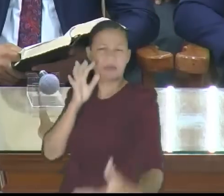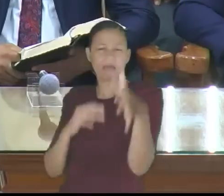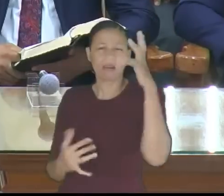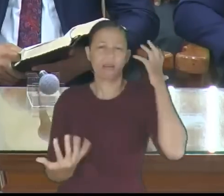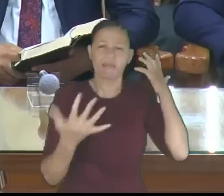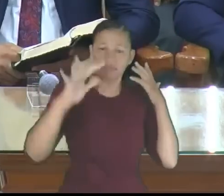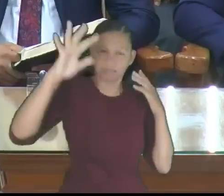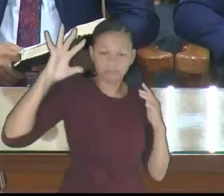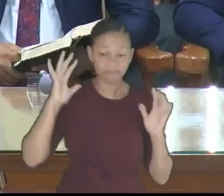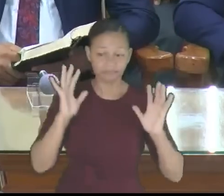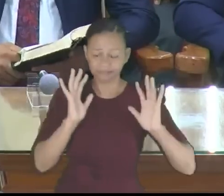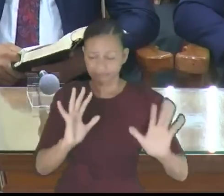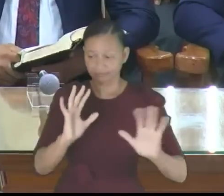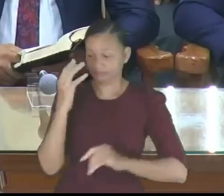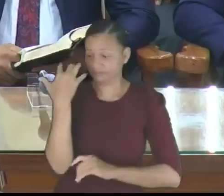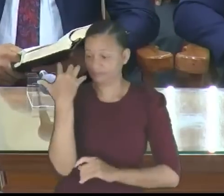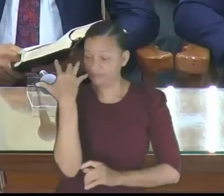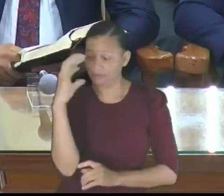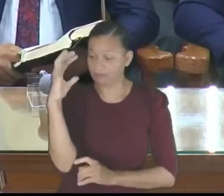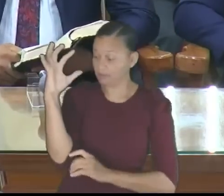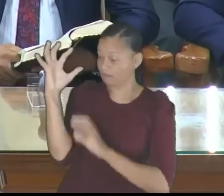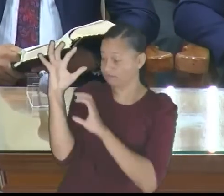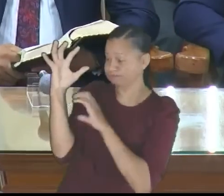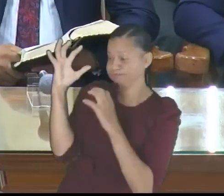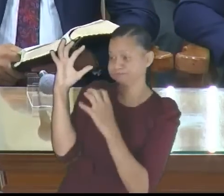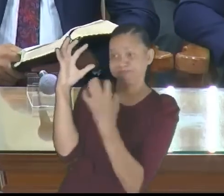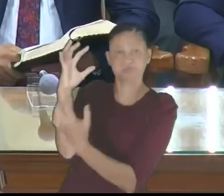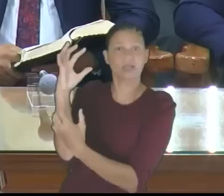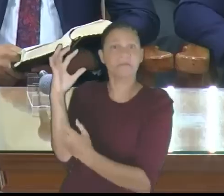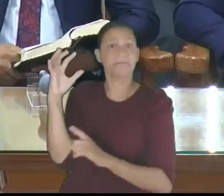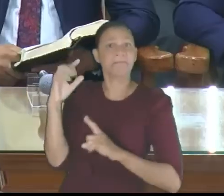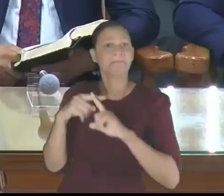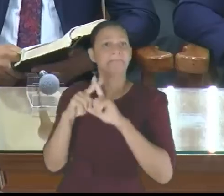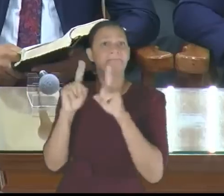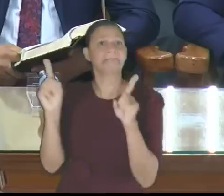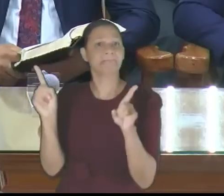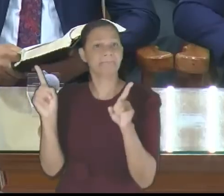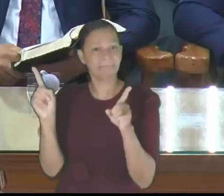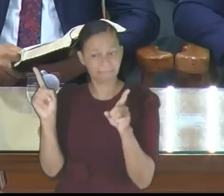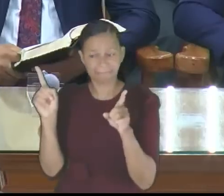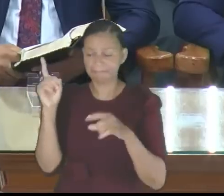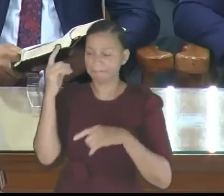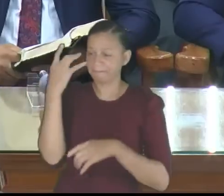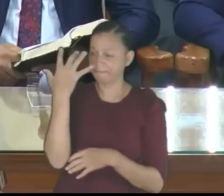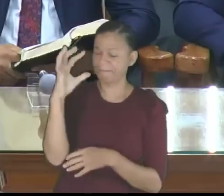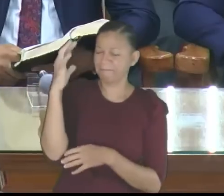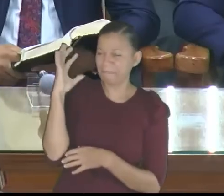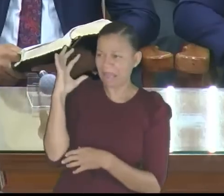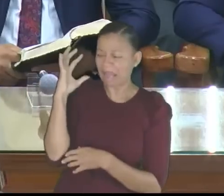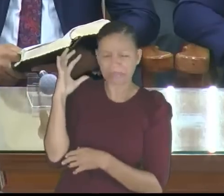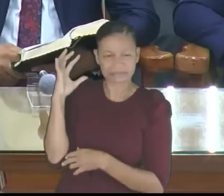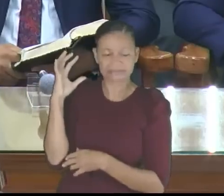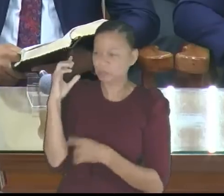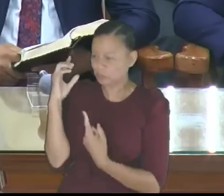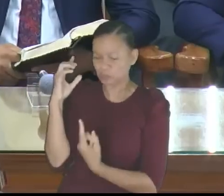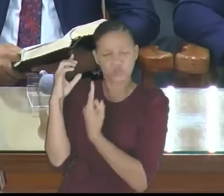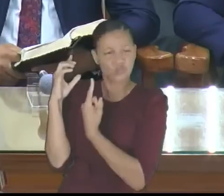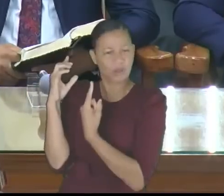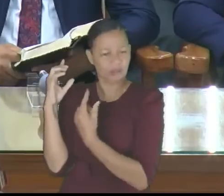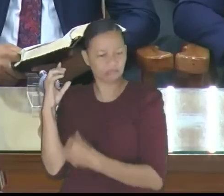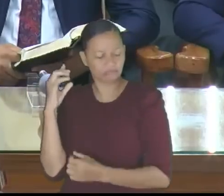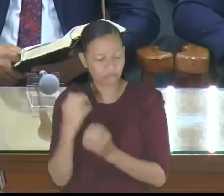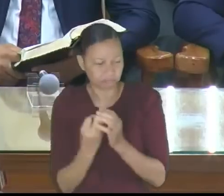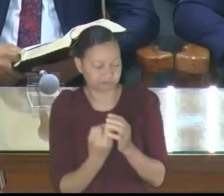árvores. E a macieira em Cantares aparece no meio de quê, irmãos? No meio de um bosque selvagem aparece